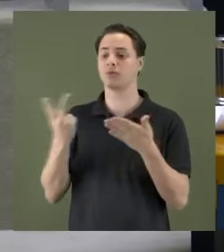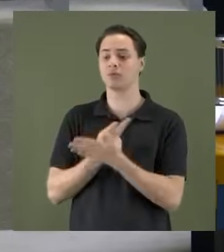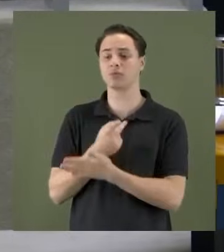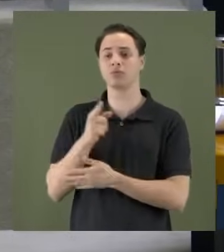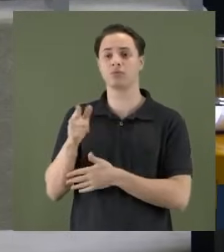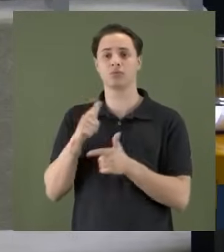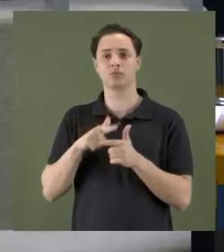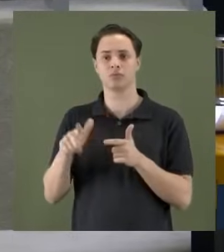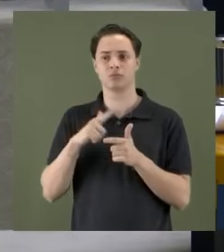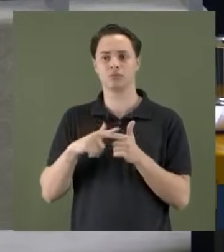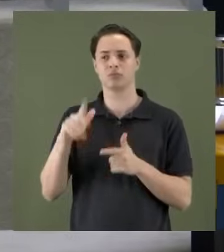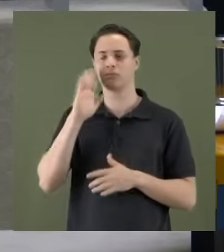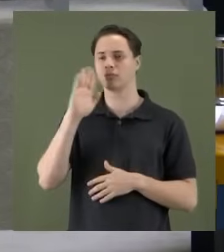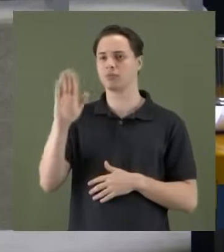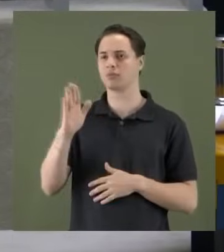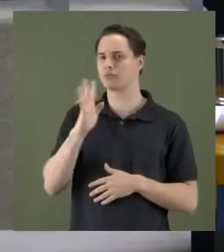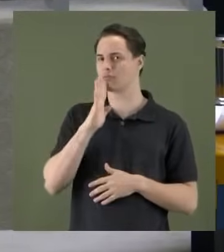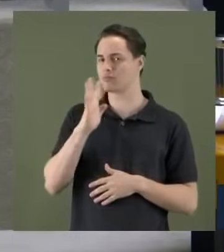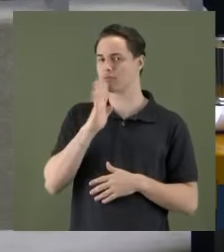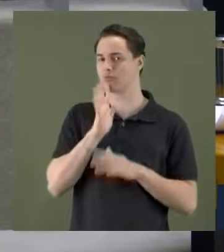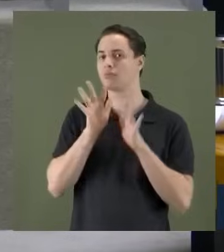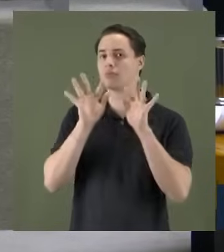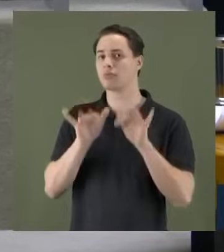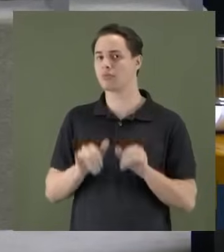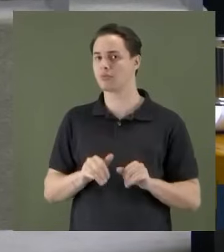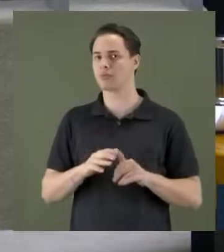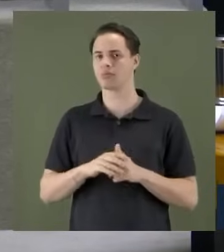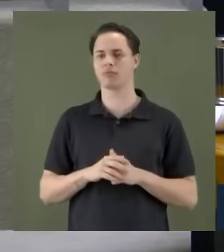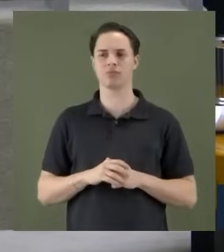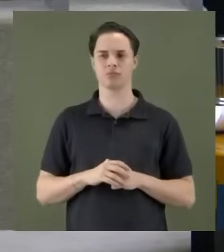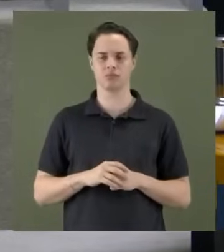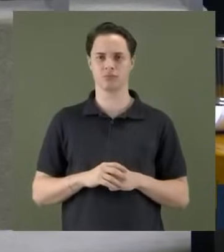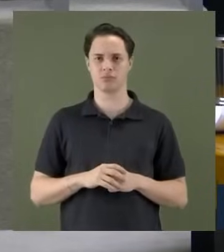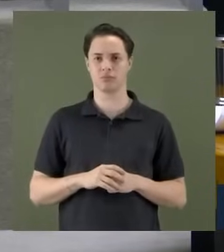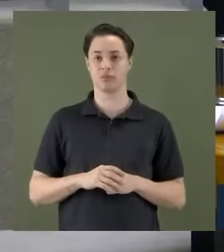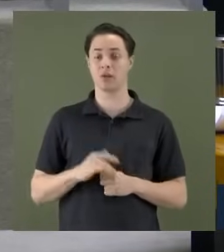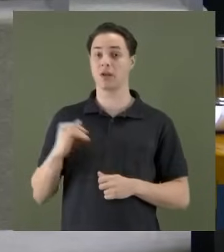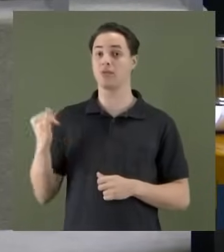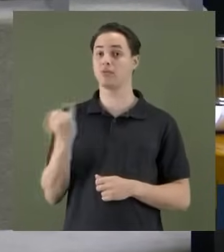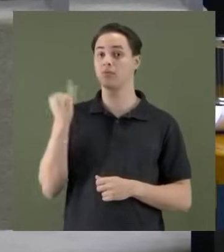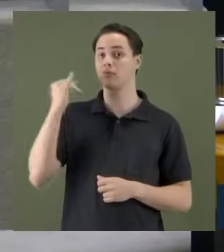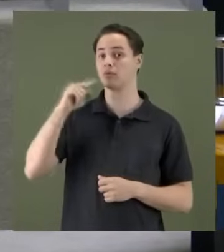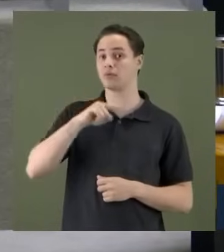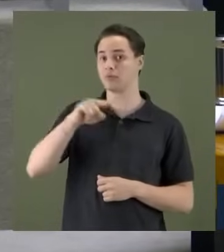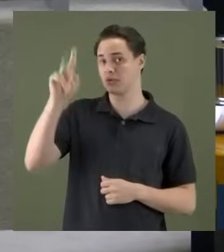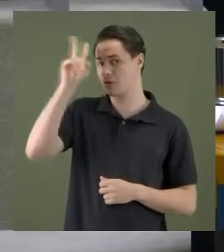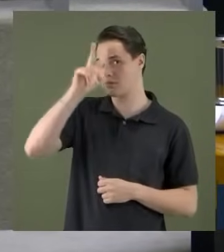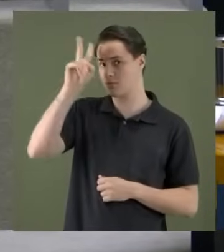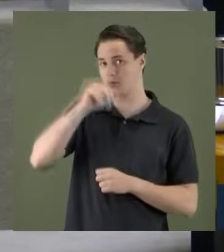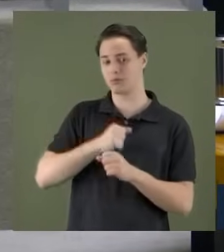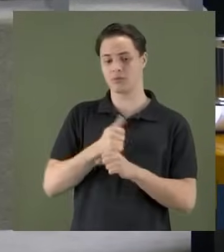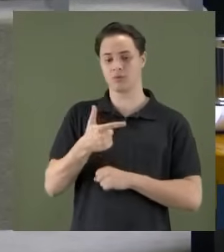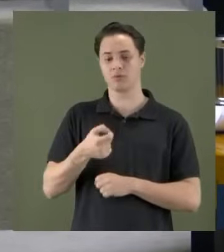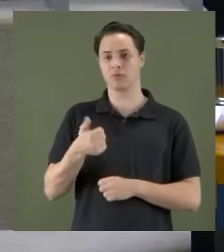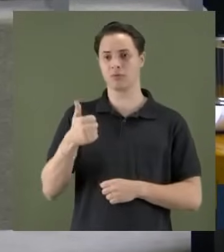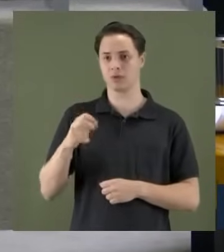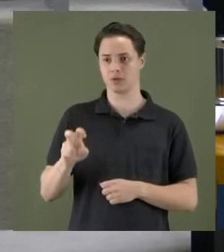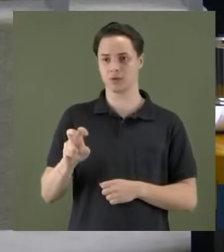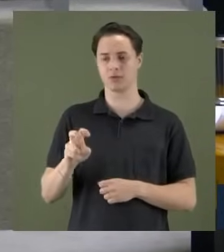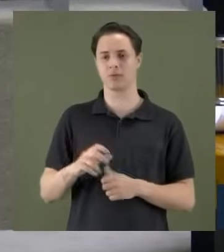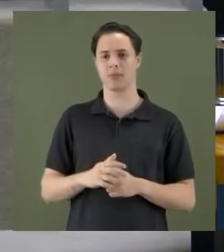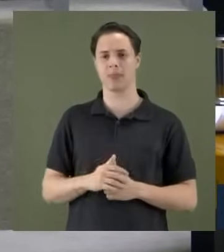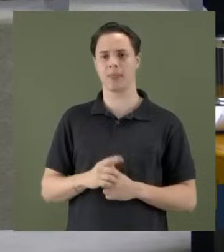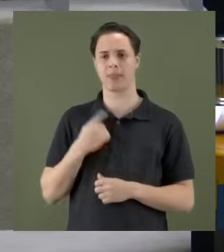e, sobretudo, conhecemos o seu final. É importante lembrar a todos que em 2015